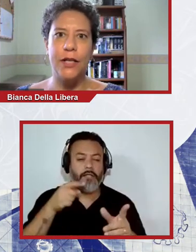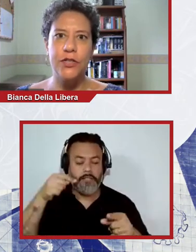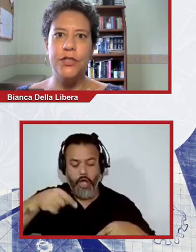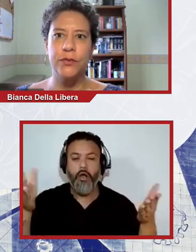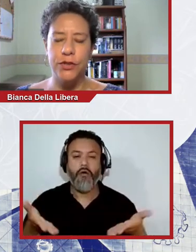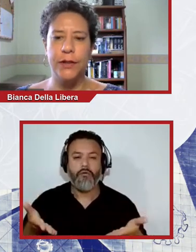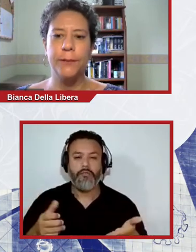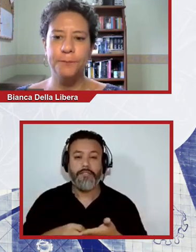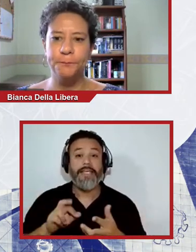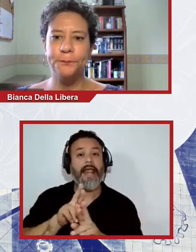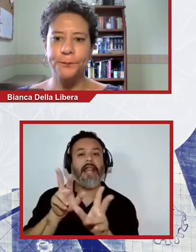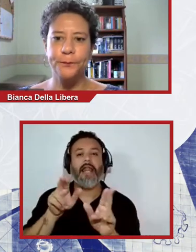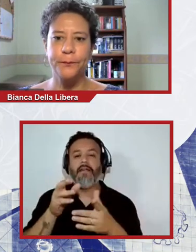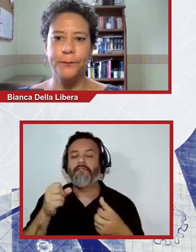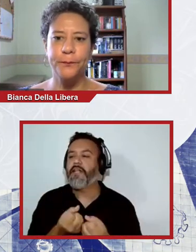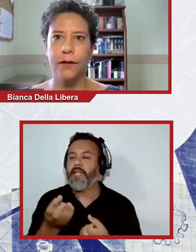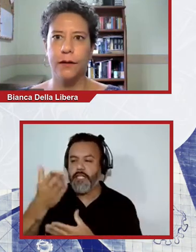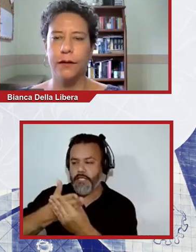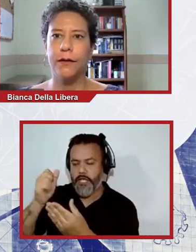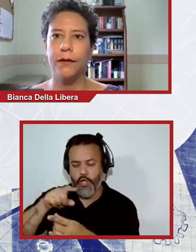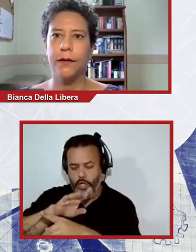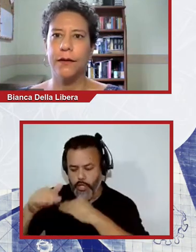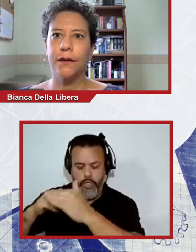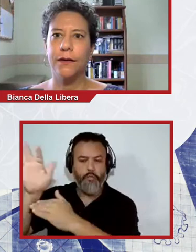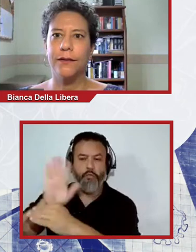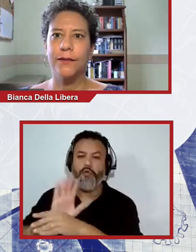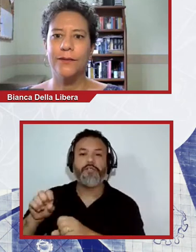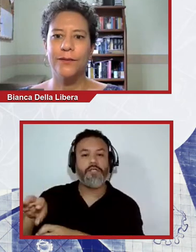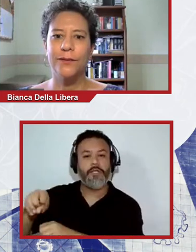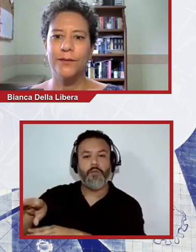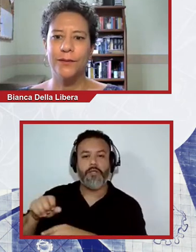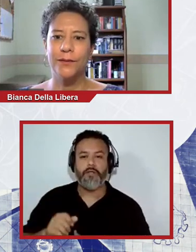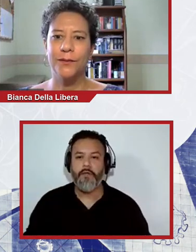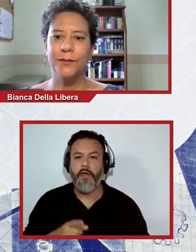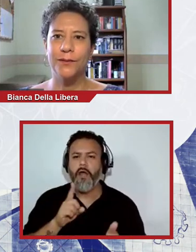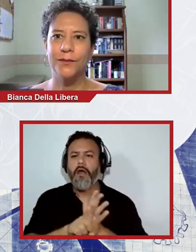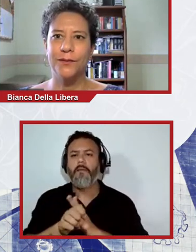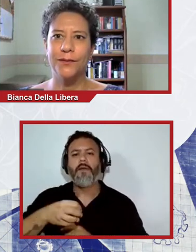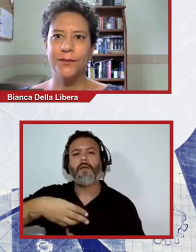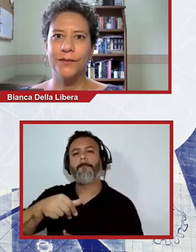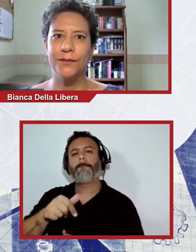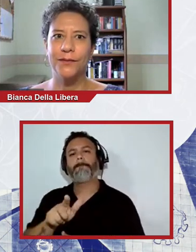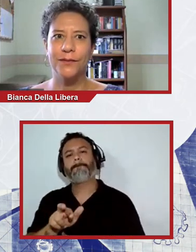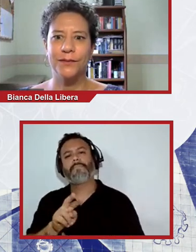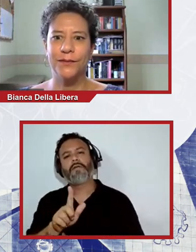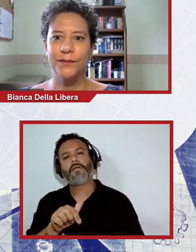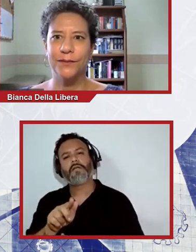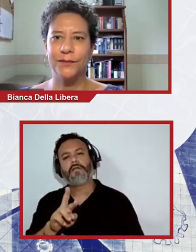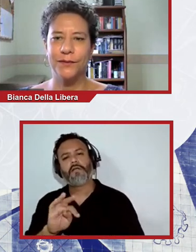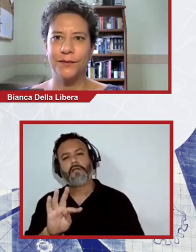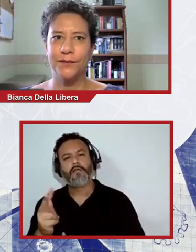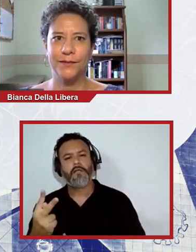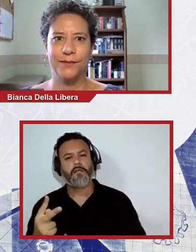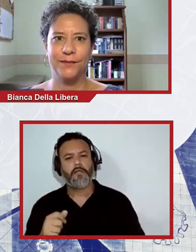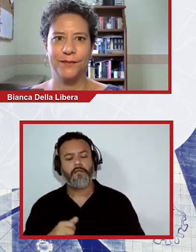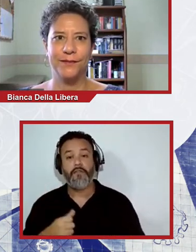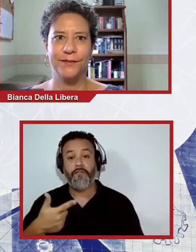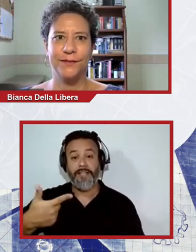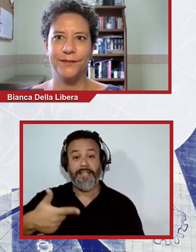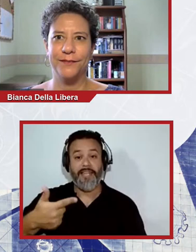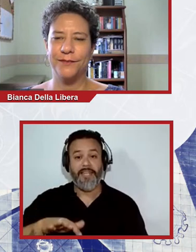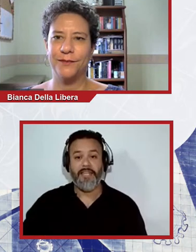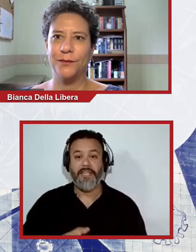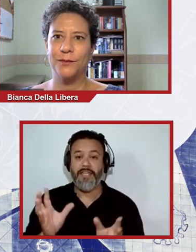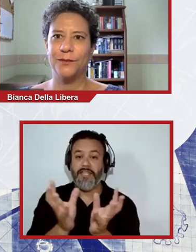processos educativos, né? Sobre a pergunta da Margarete, você não foi da primeira turma não, Margarete, você foi da segunda turma. A